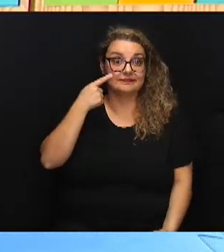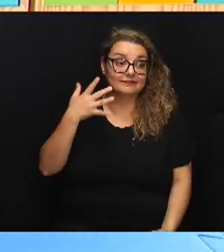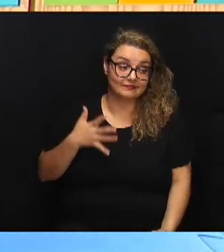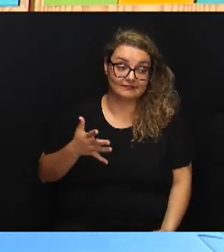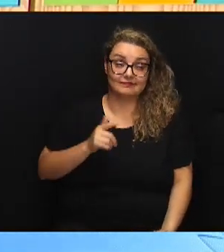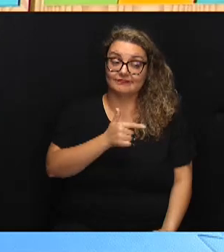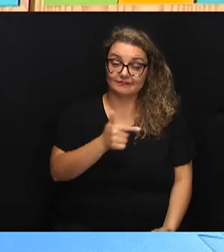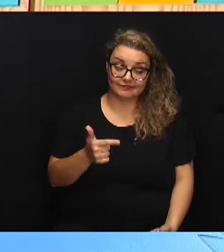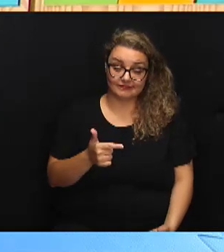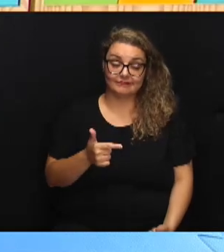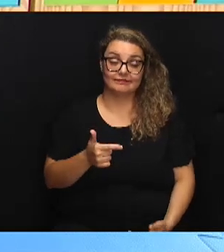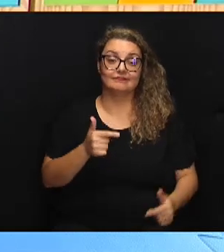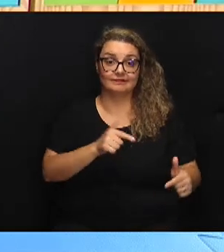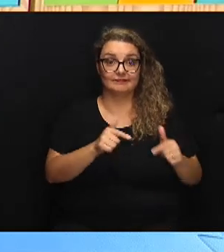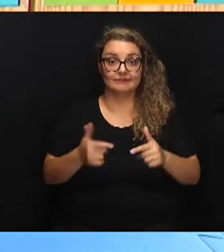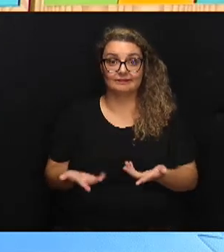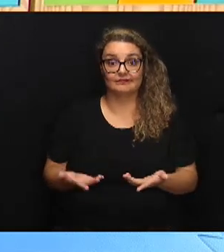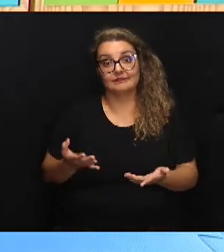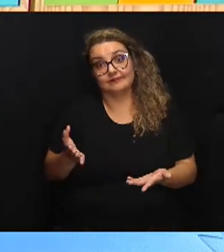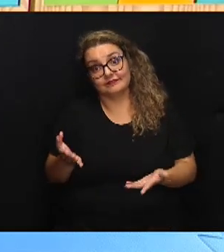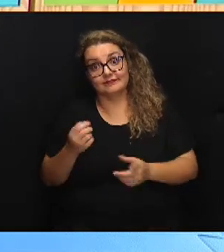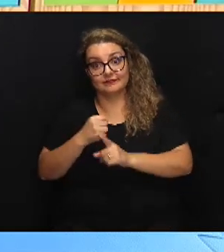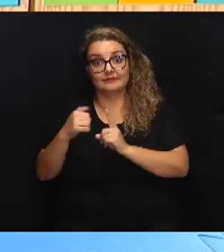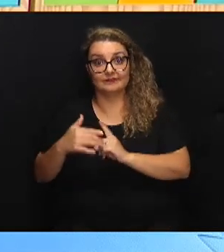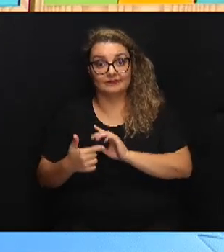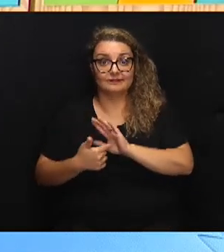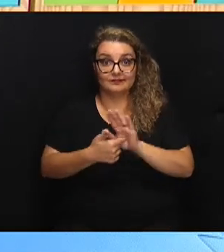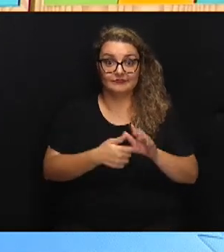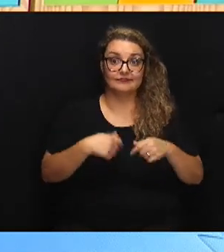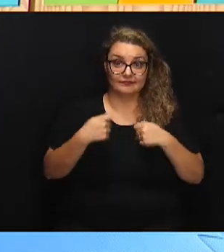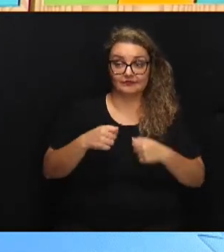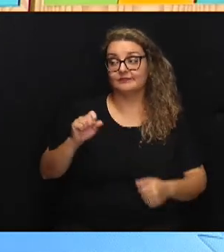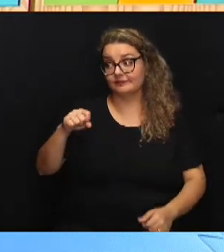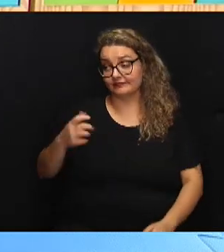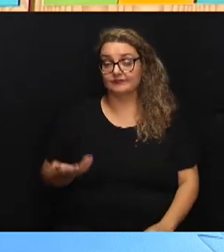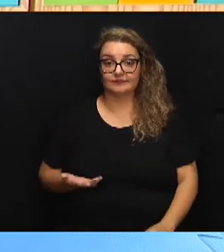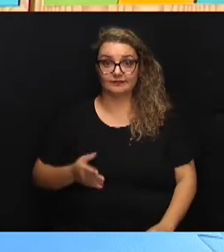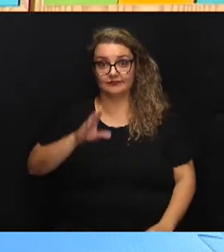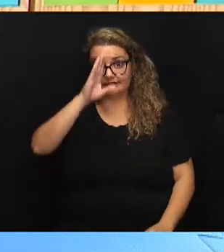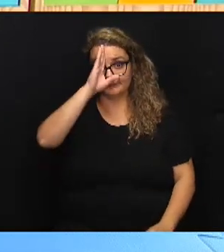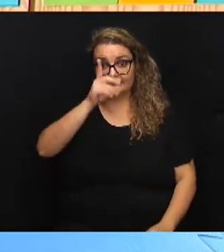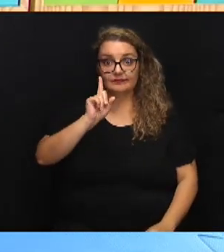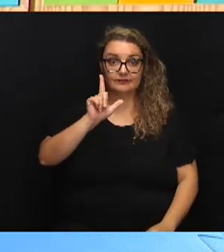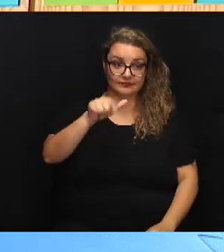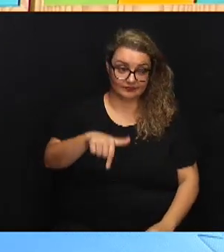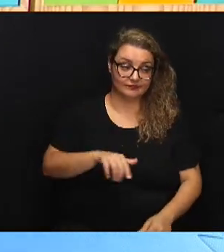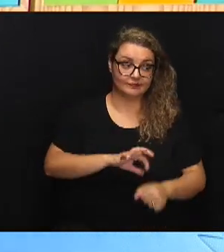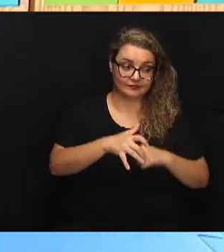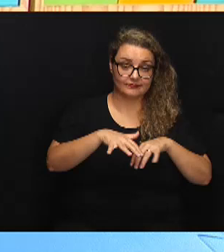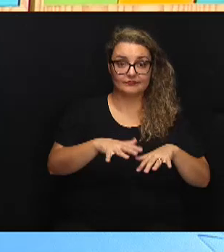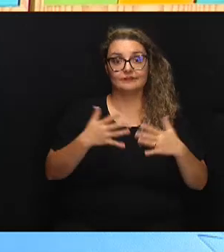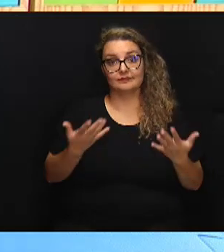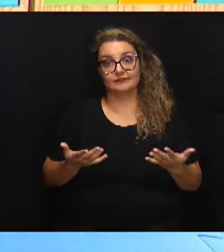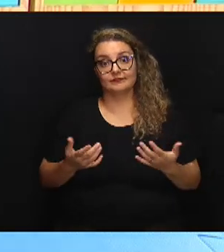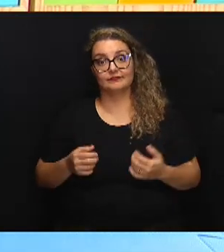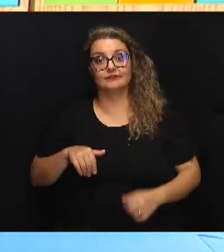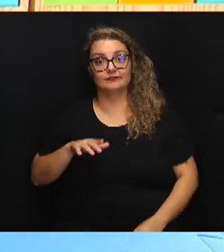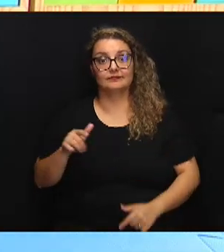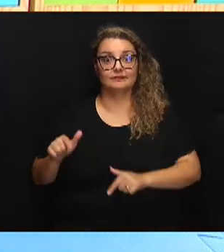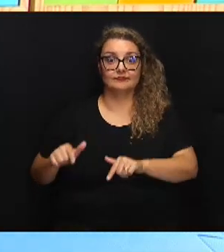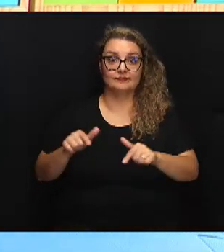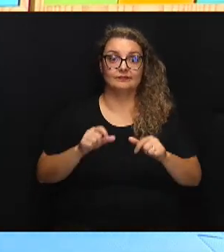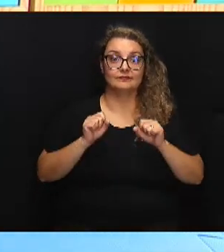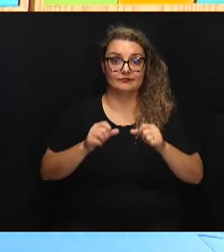necessidade desses locais, mas a sociedade mostra que precisa, né? Principalmente depois da pandemia, então que mais lugares assim